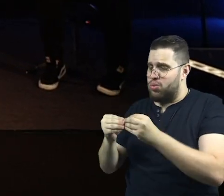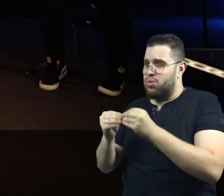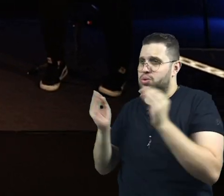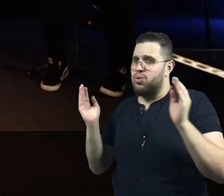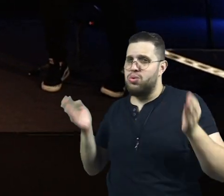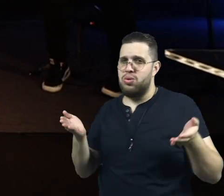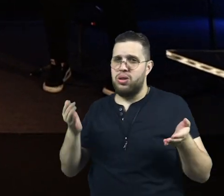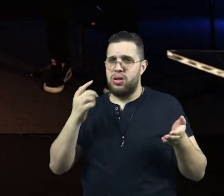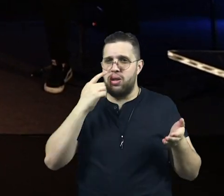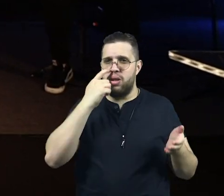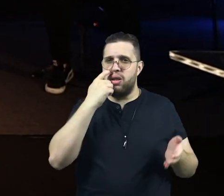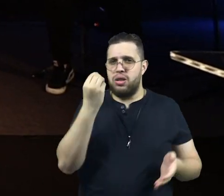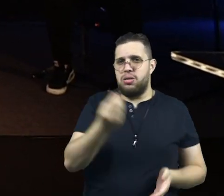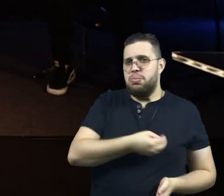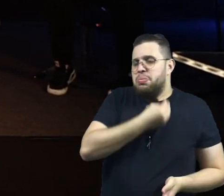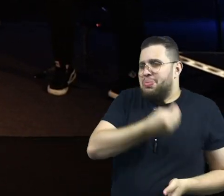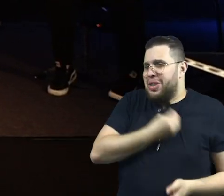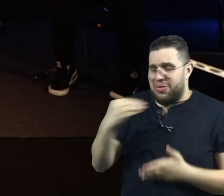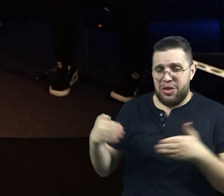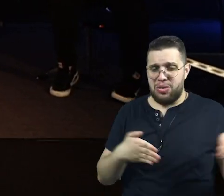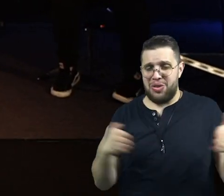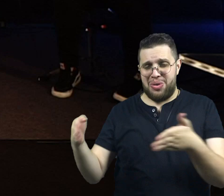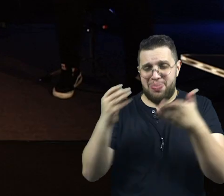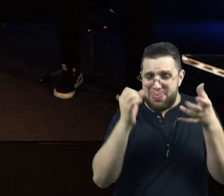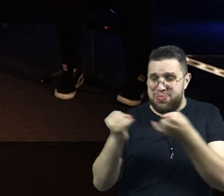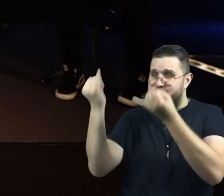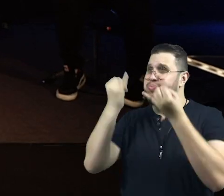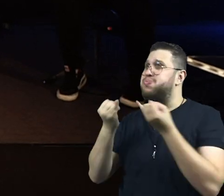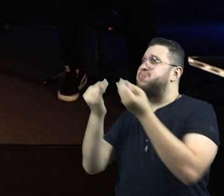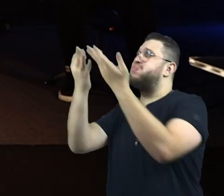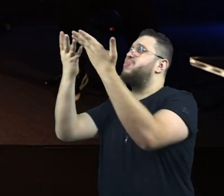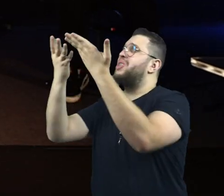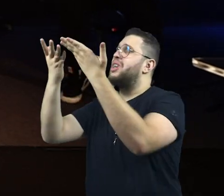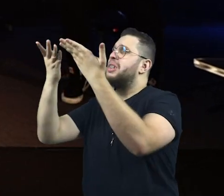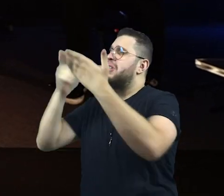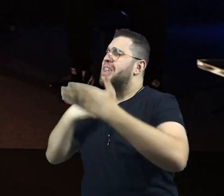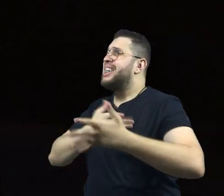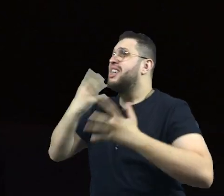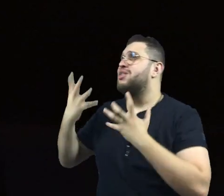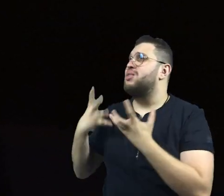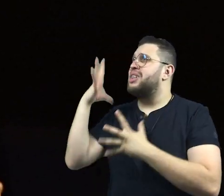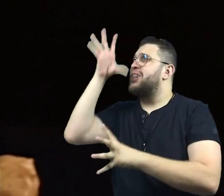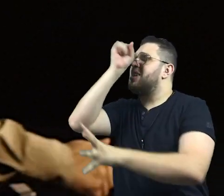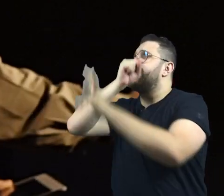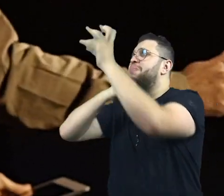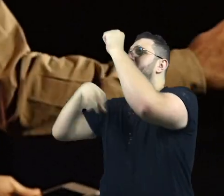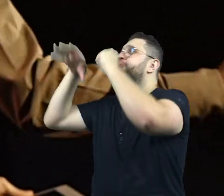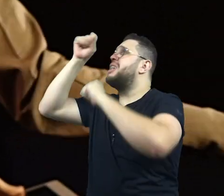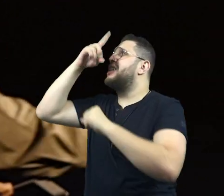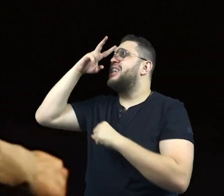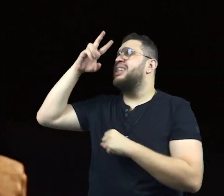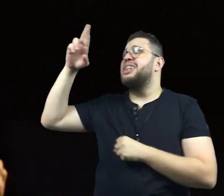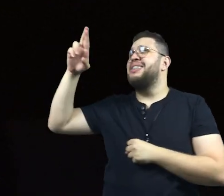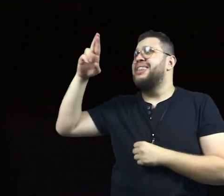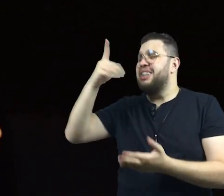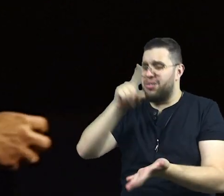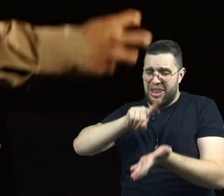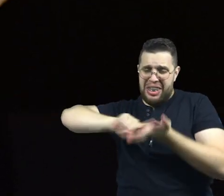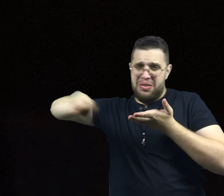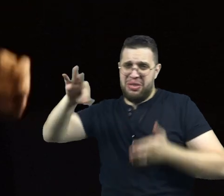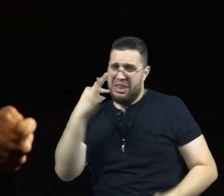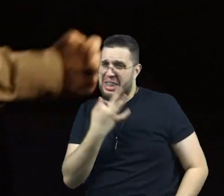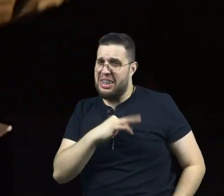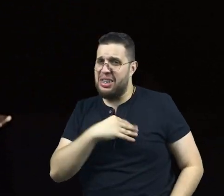meus caminhos, eu só quero, Senhor, aprender contigo. Eu não vou mais querer fugir das feridas, mas